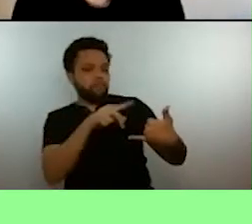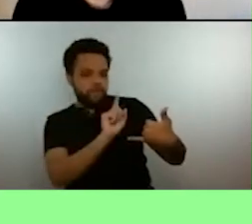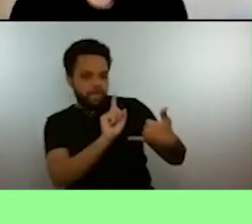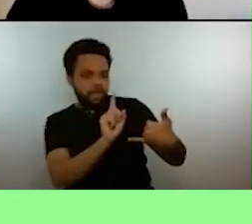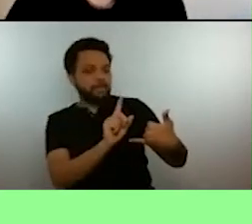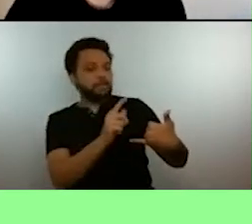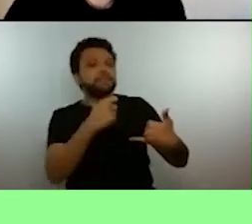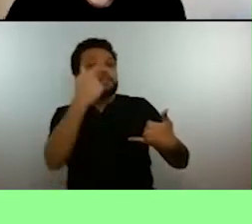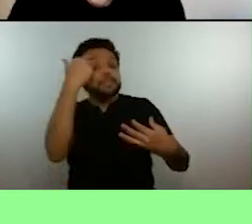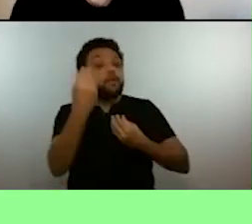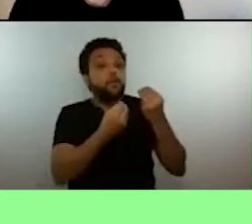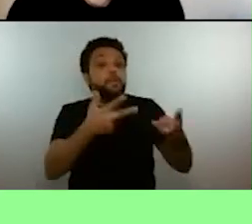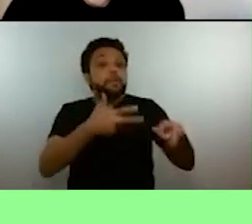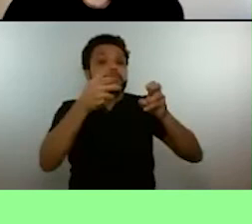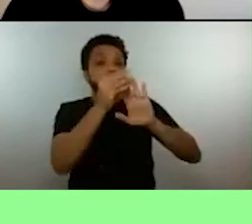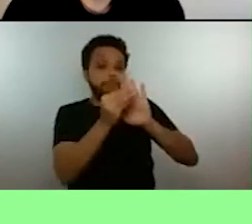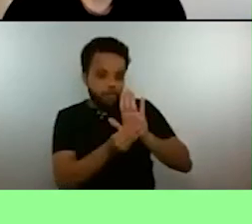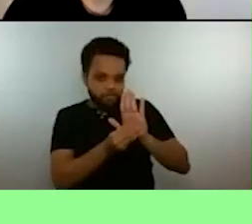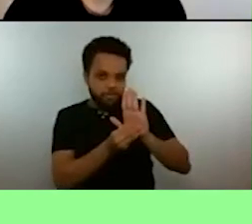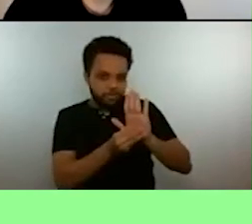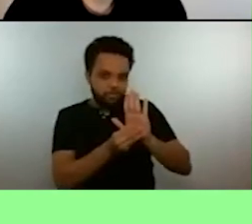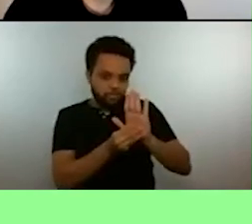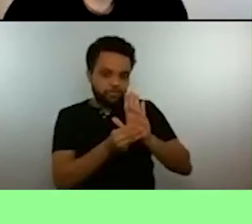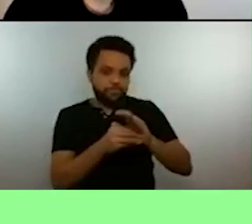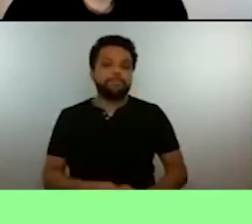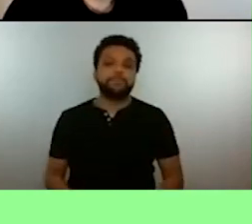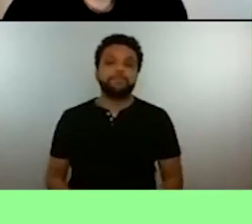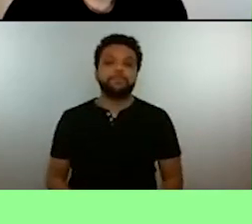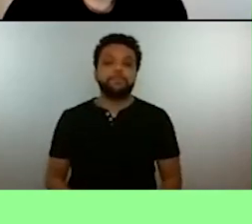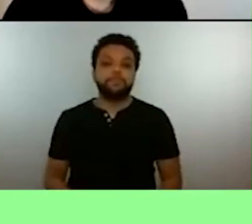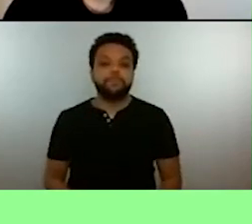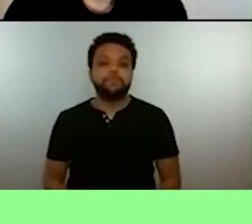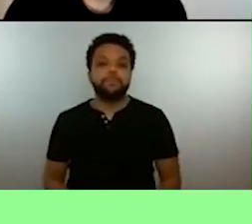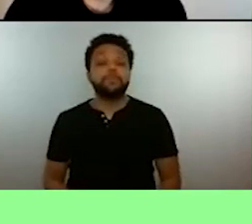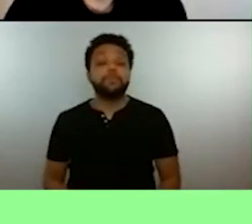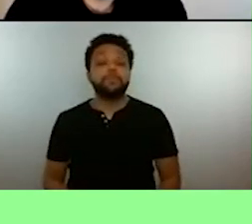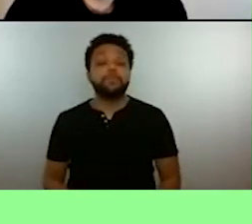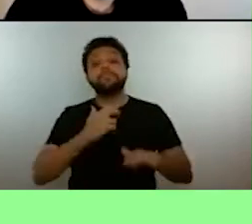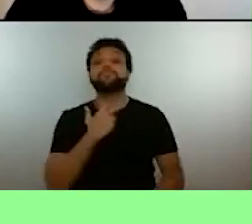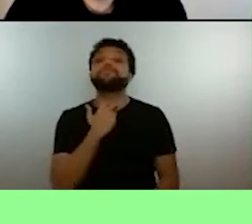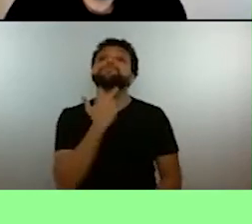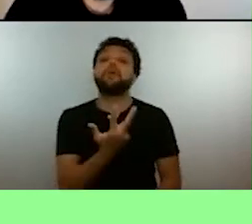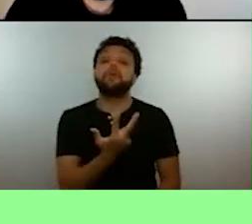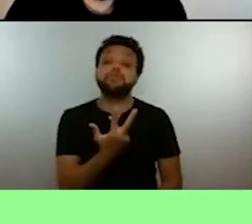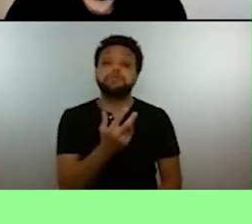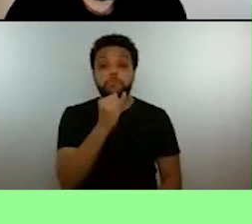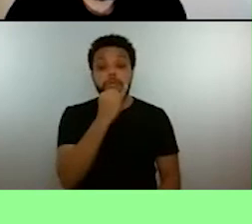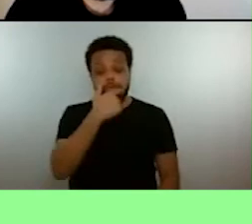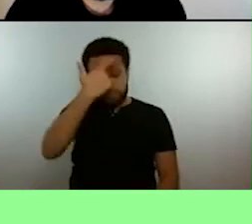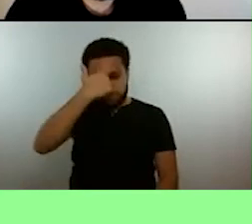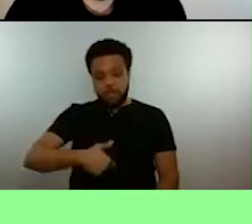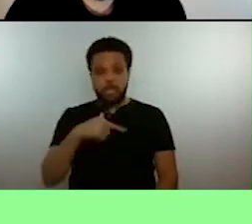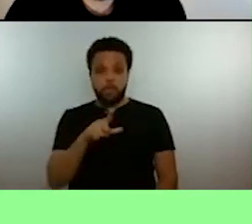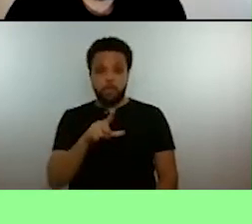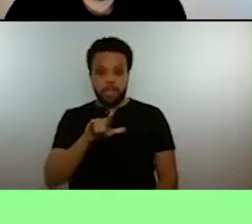forma de perceber o conteúdo da sua interface. Por voz, pode ser que eu, Liliane,